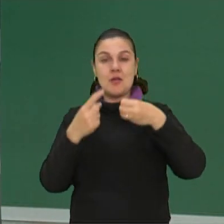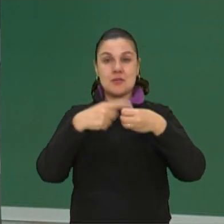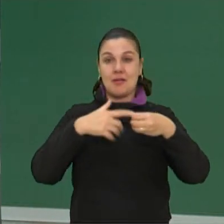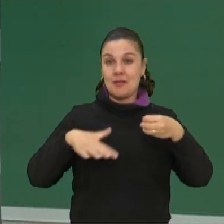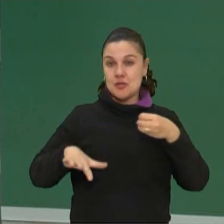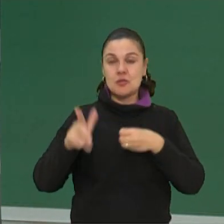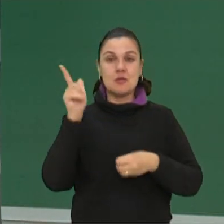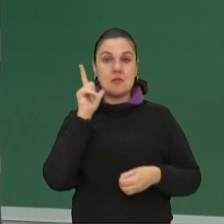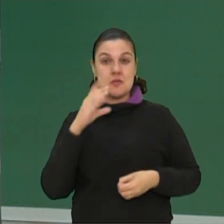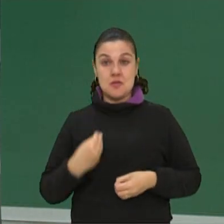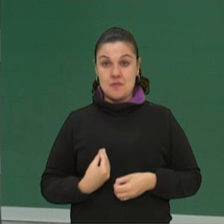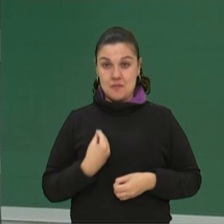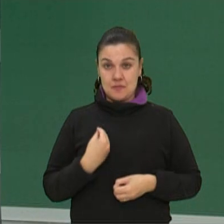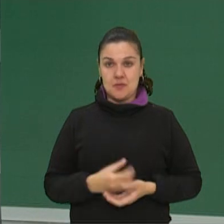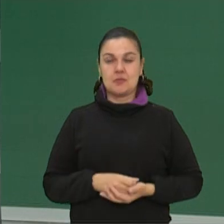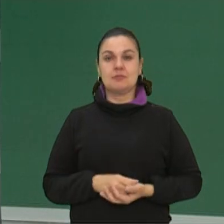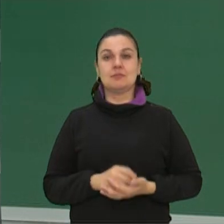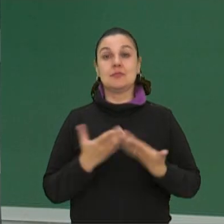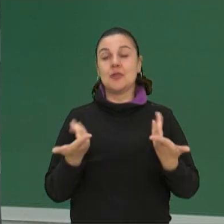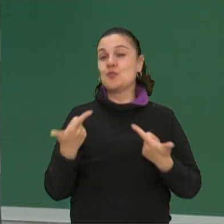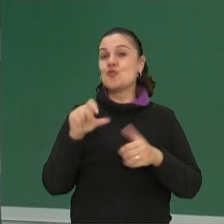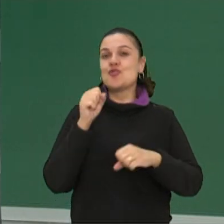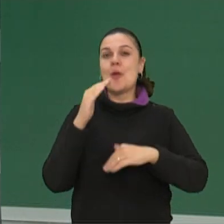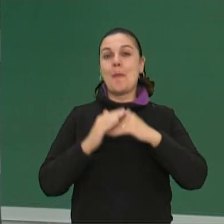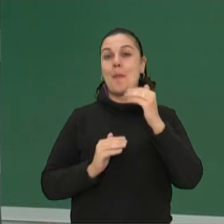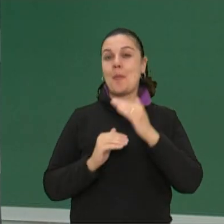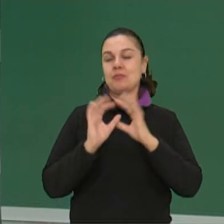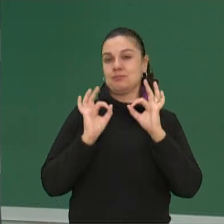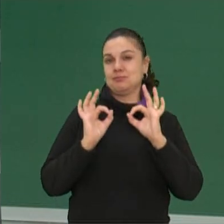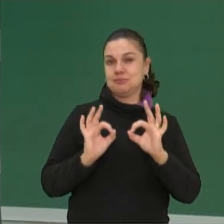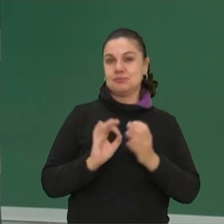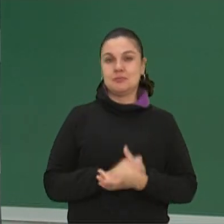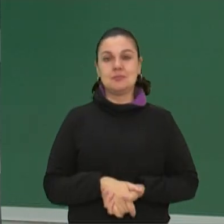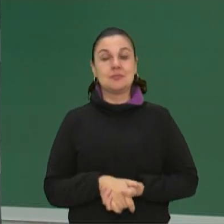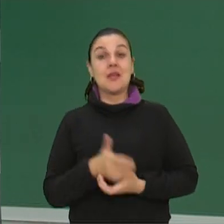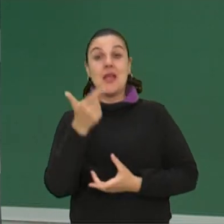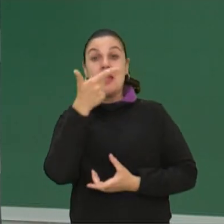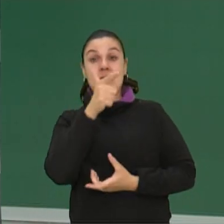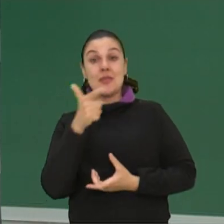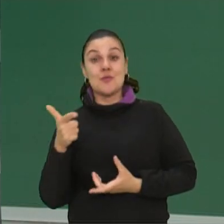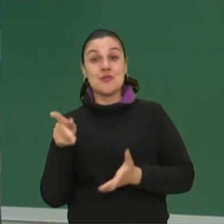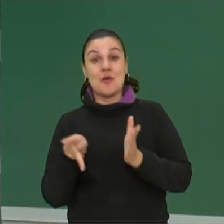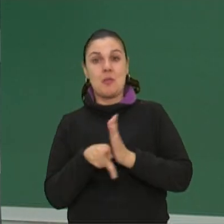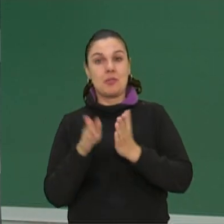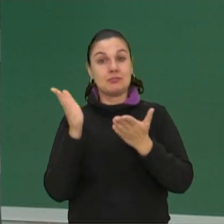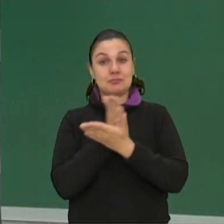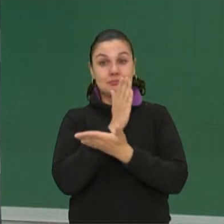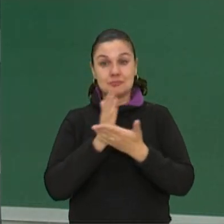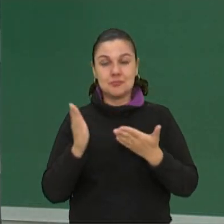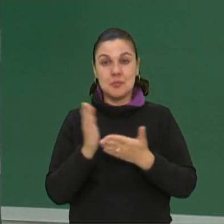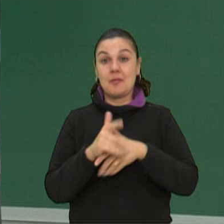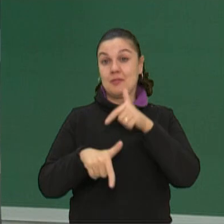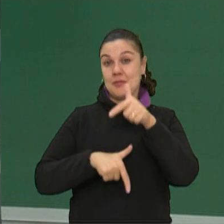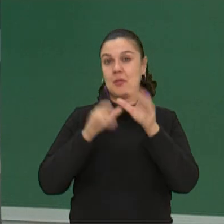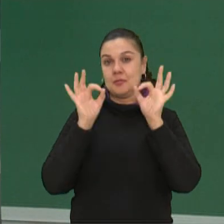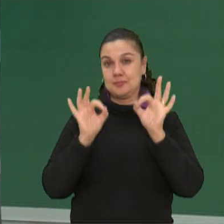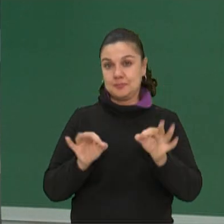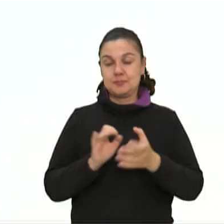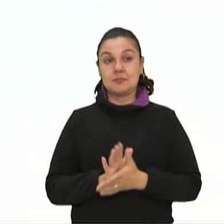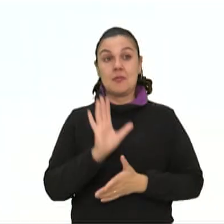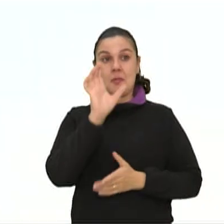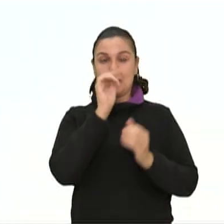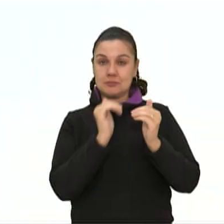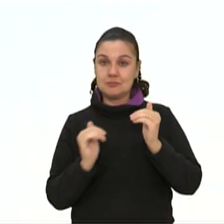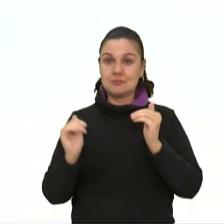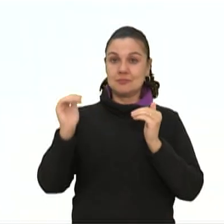vila para sobreviver. Eram homens sem ocupação definida, não havia uma classificação de ocupação para eles. Além deles,